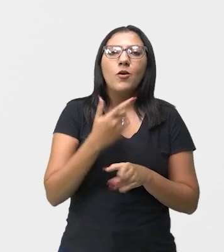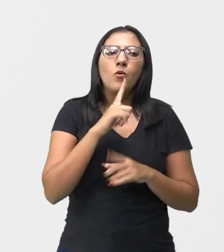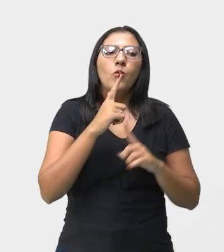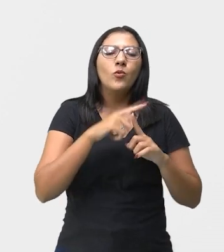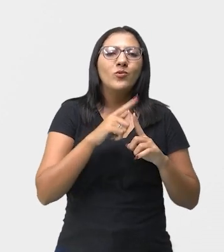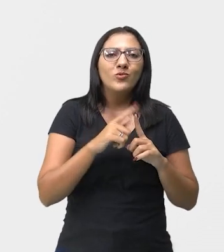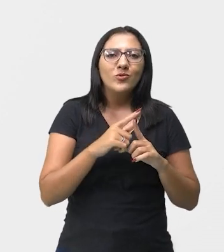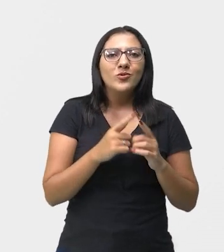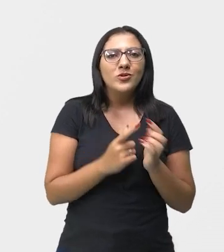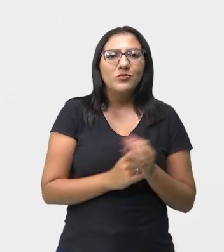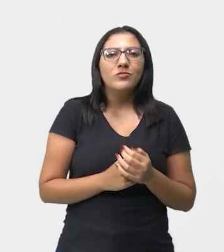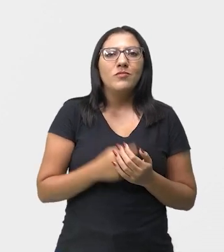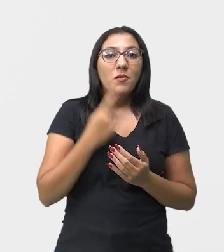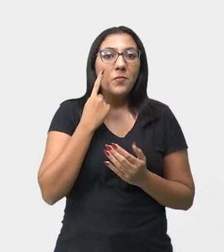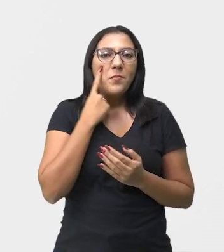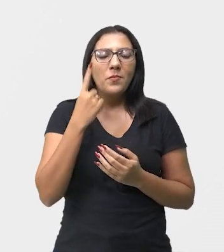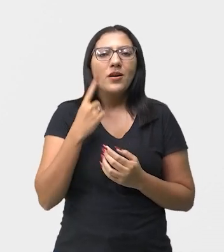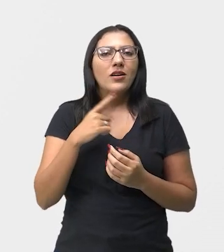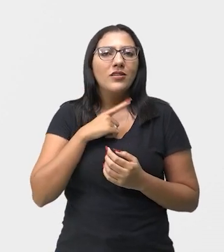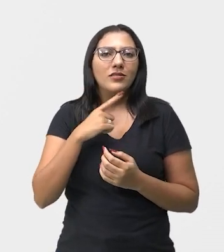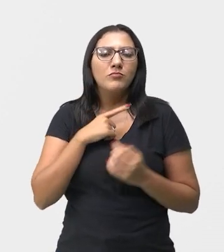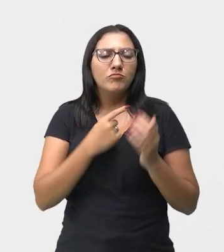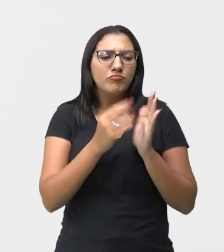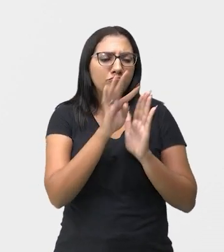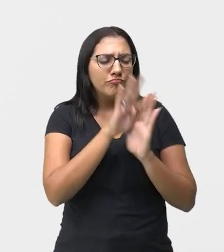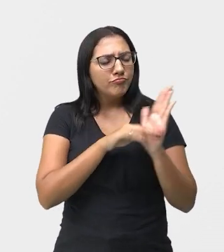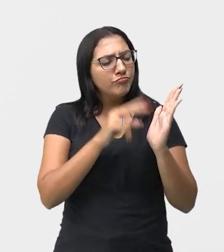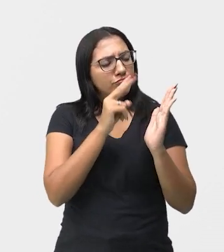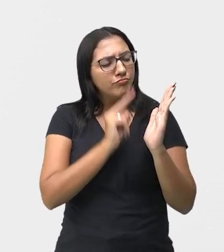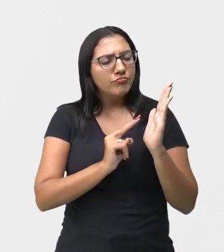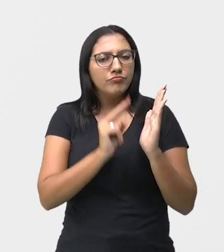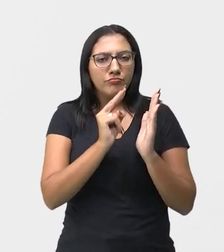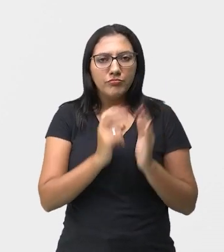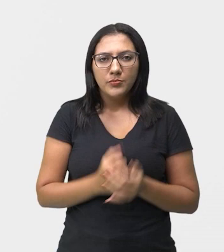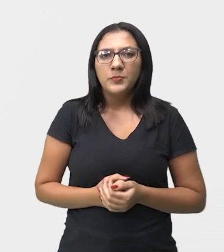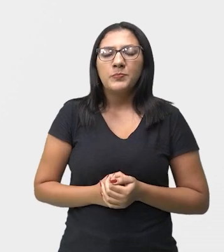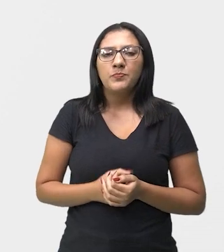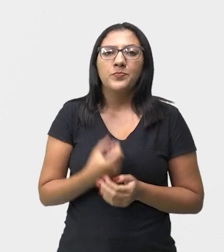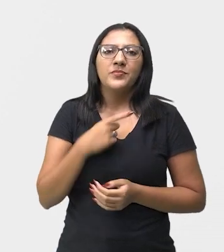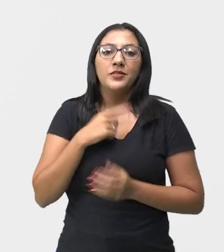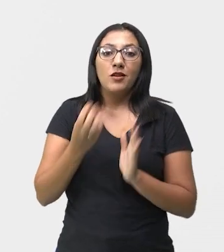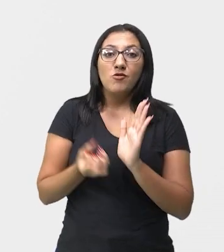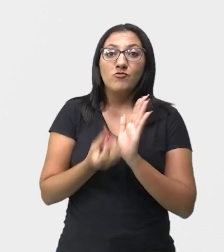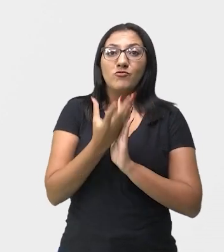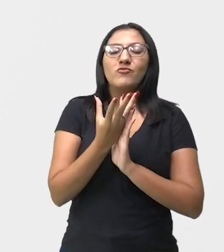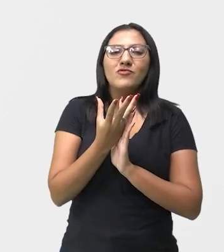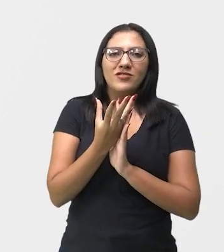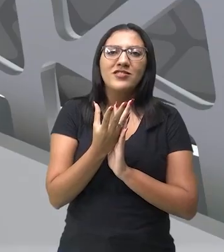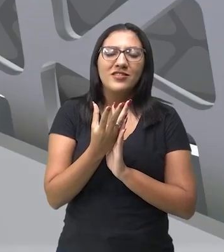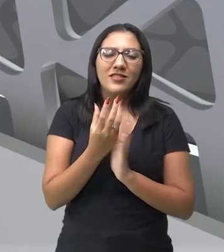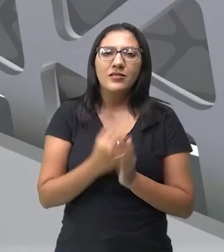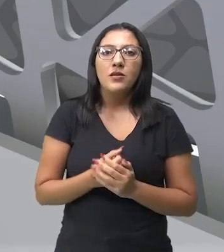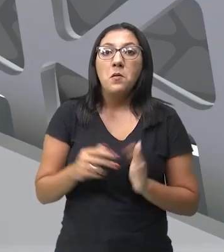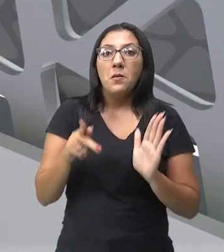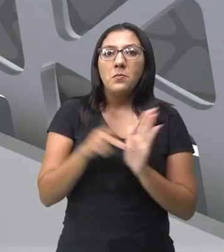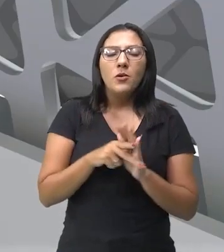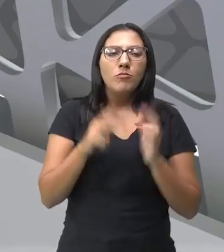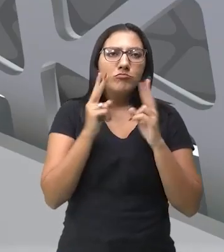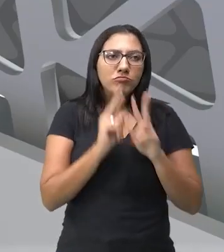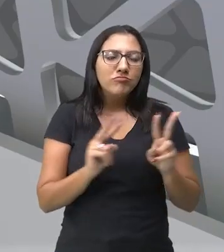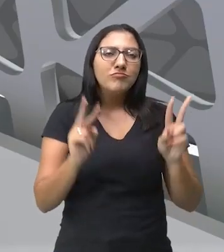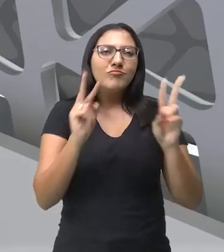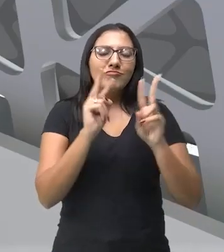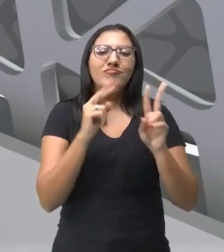visualmente chamativo. Então notem que realmente se busca trabalhar um infográfico para que ele seja chamativo, chame a